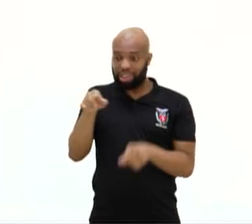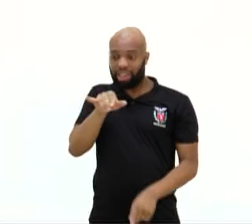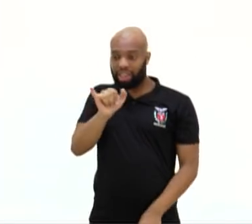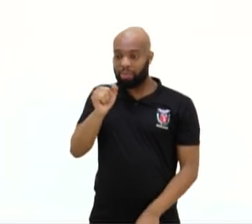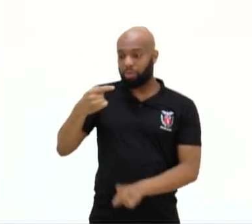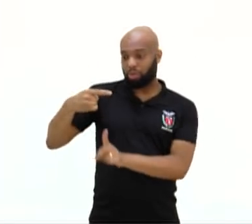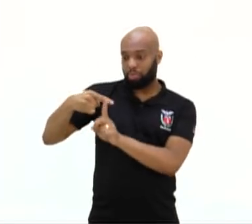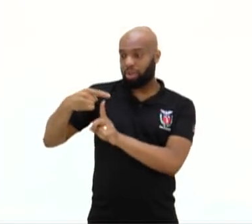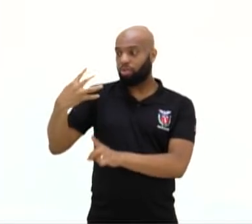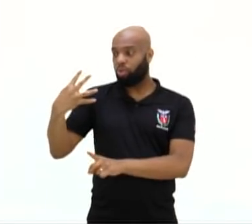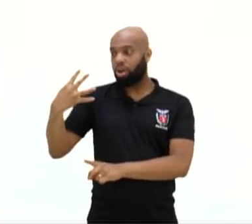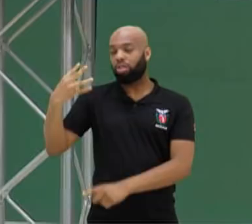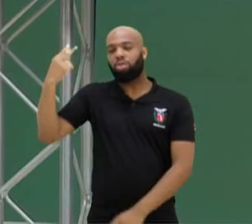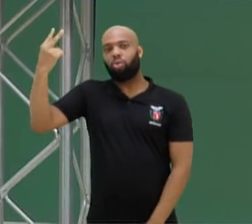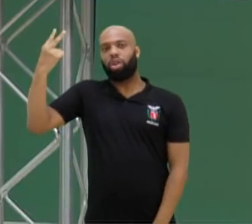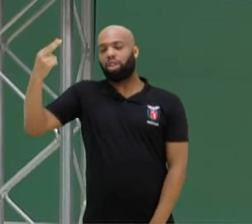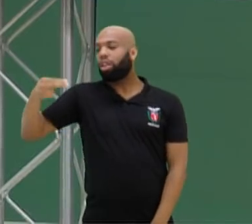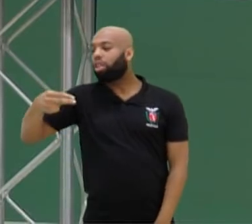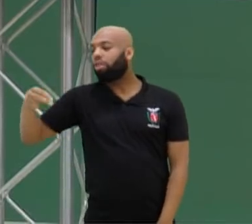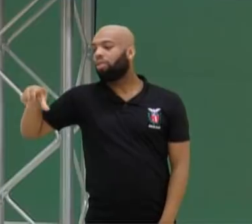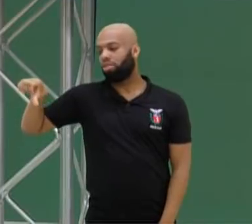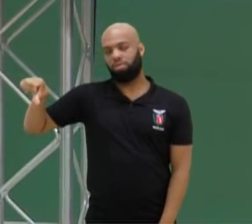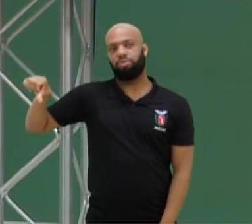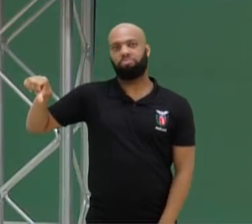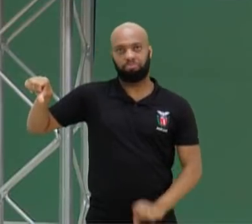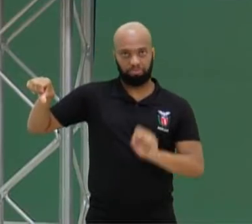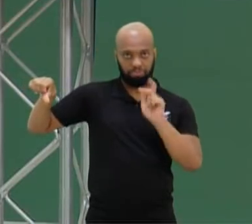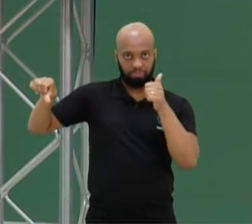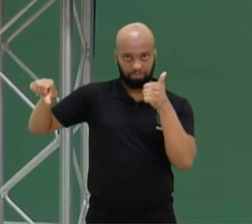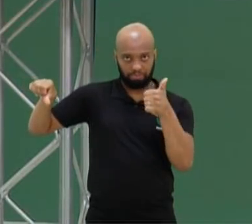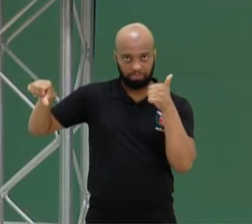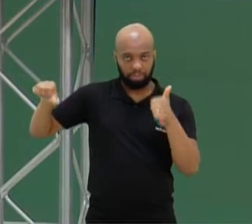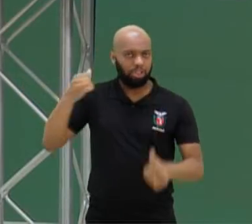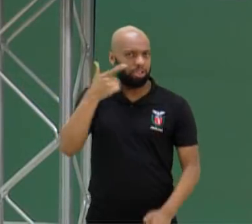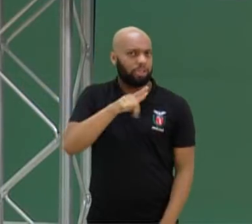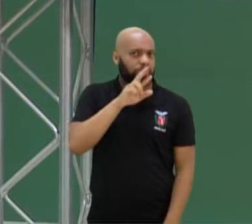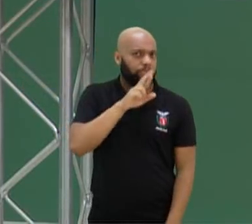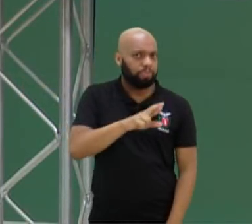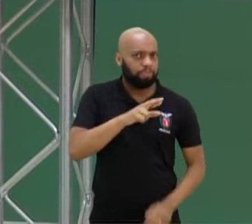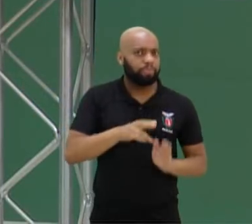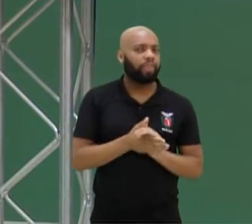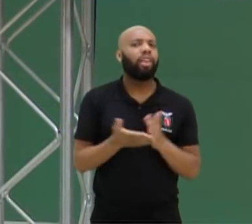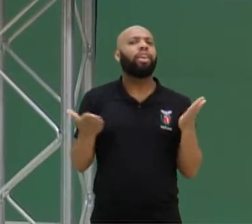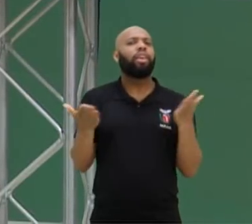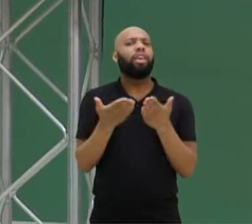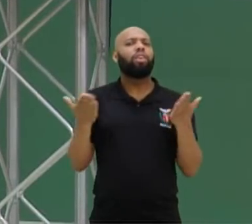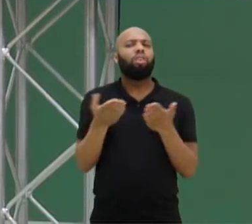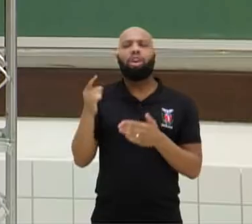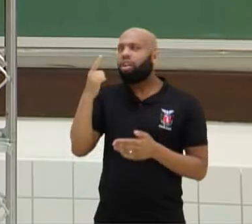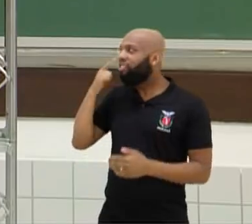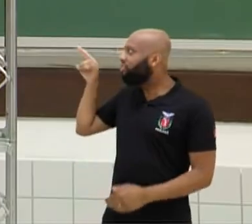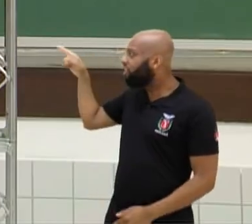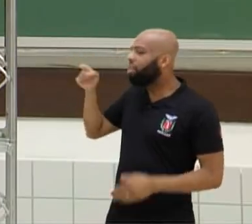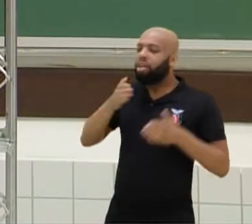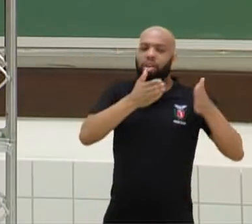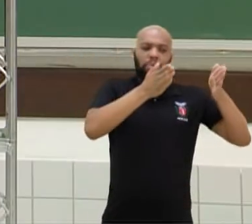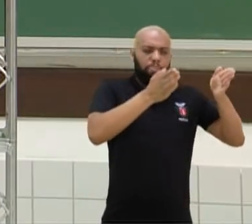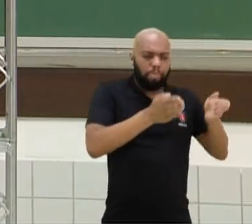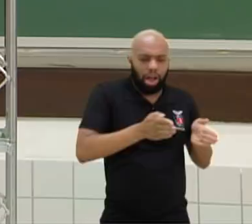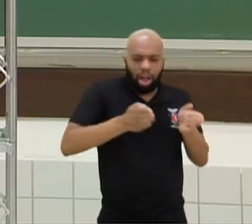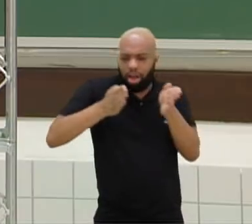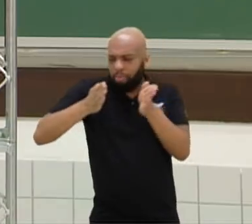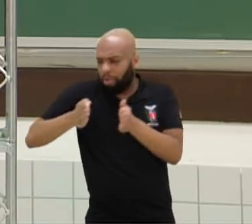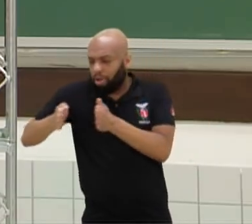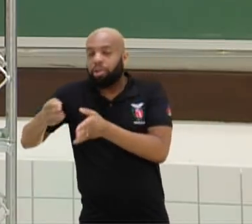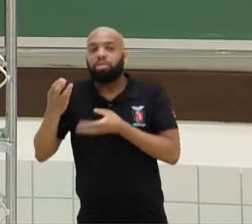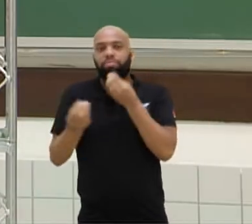4 ao quadrado igual a 9. Beleza? Chegou na resposta? Vamos lá no quadro então, no passo a passo, para ver como o professor chegou